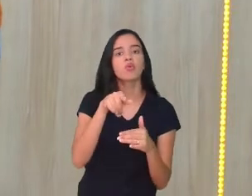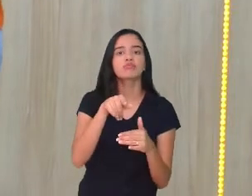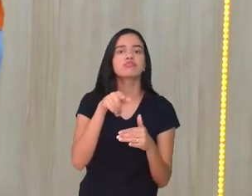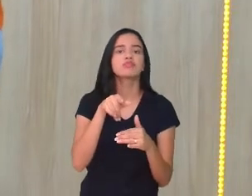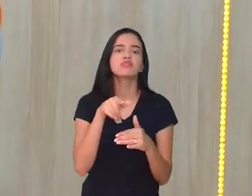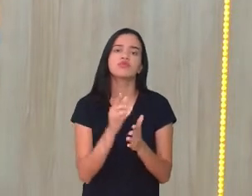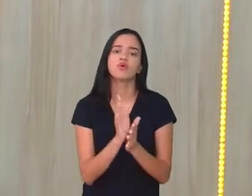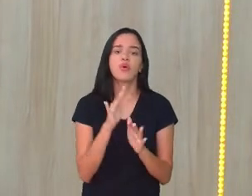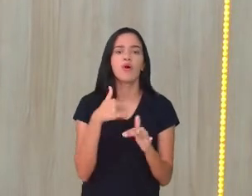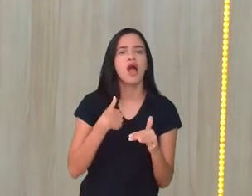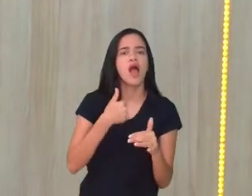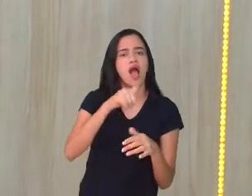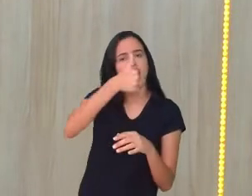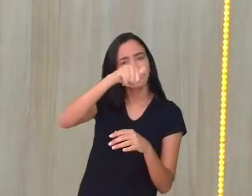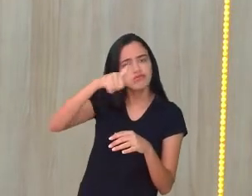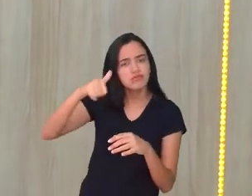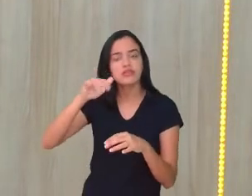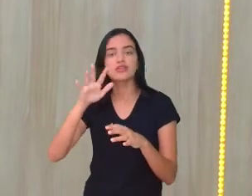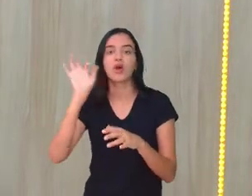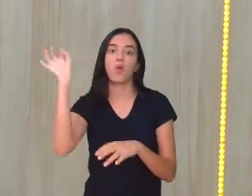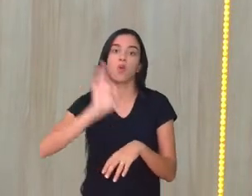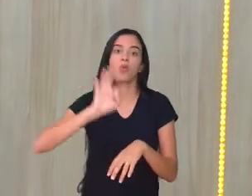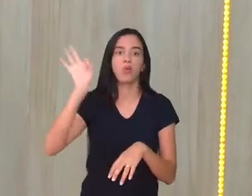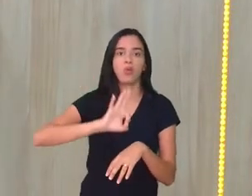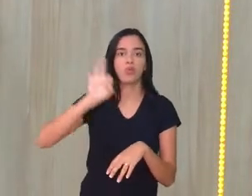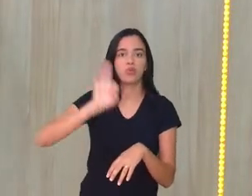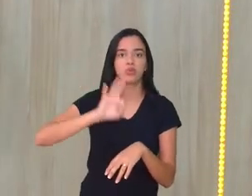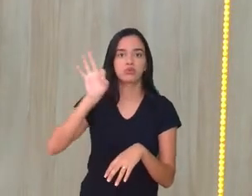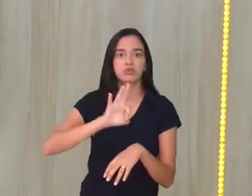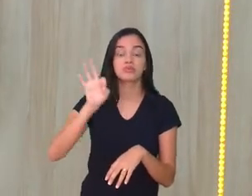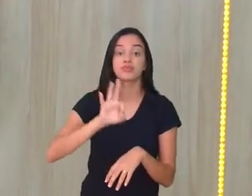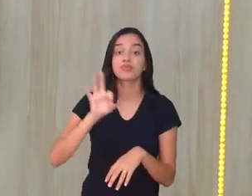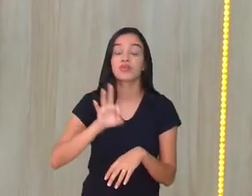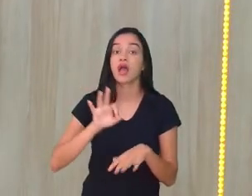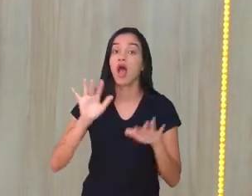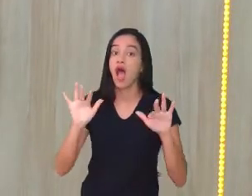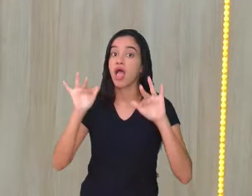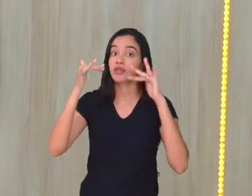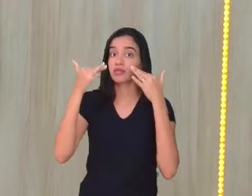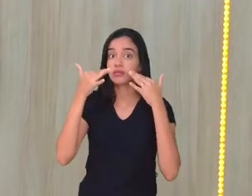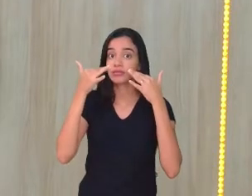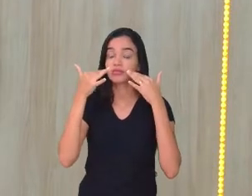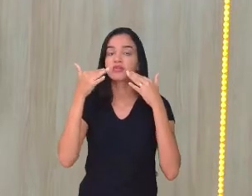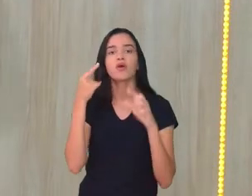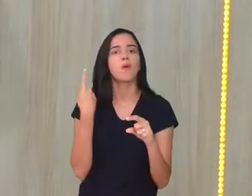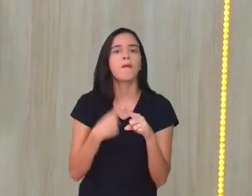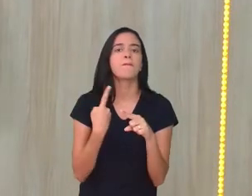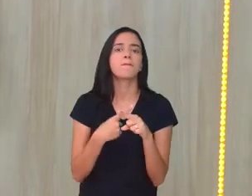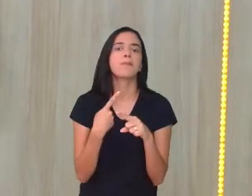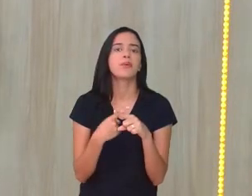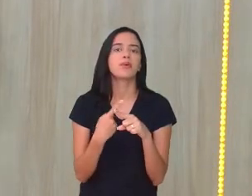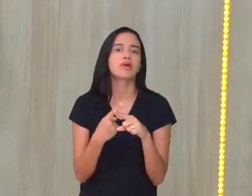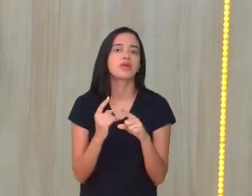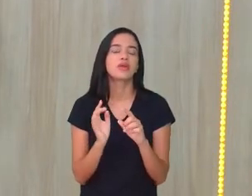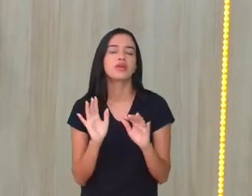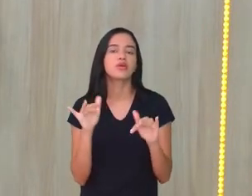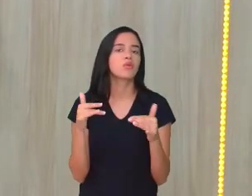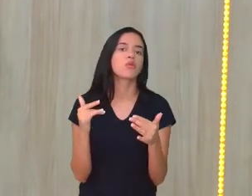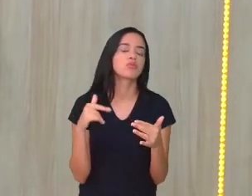for avaliar aí esses dados estatísticos, presta bastante atenção, porque quando a gente